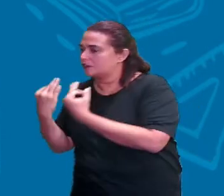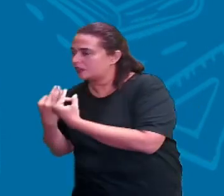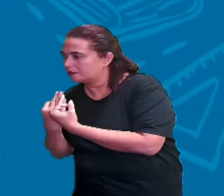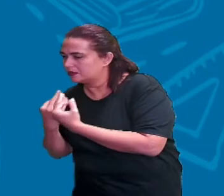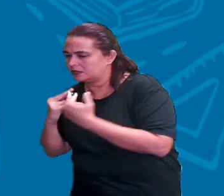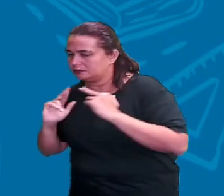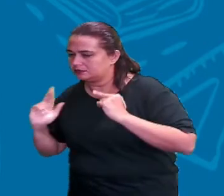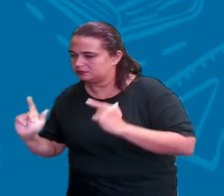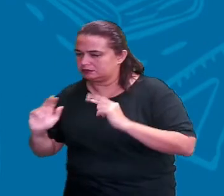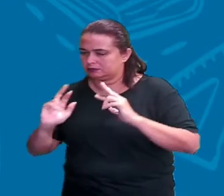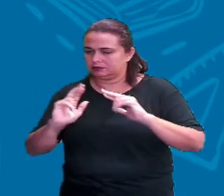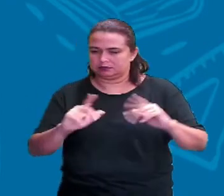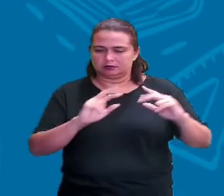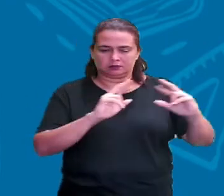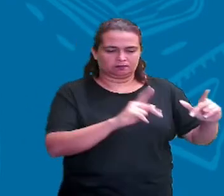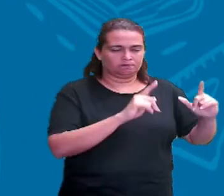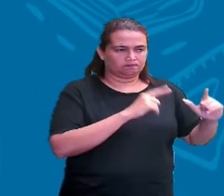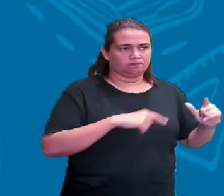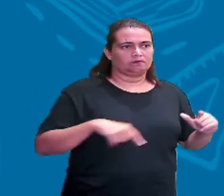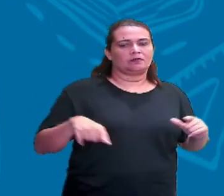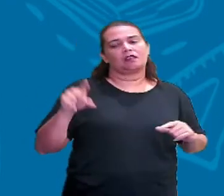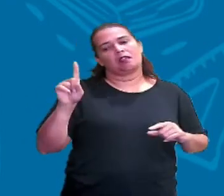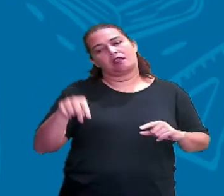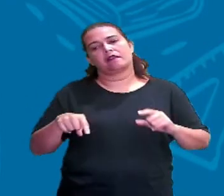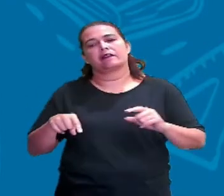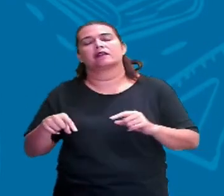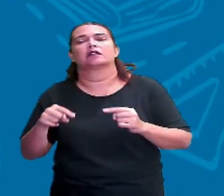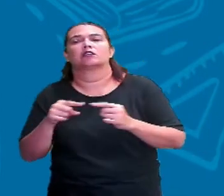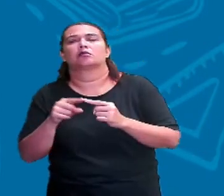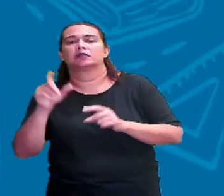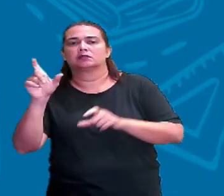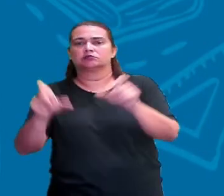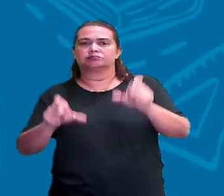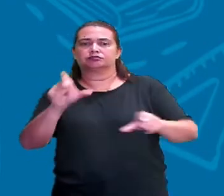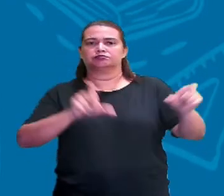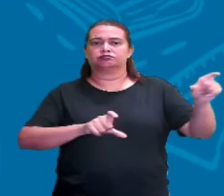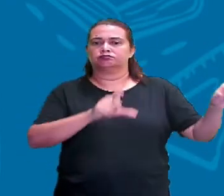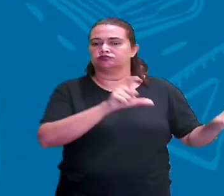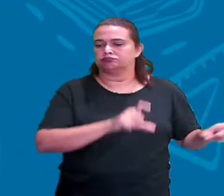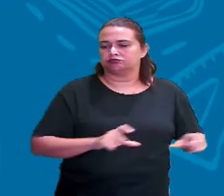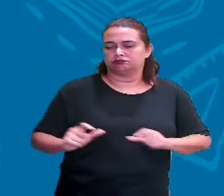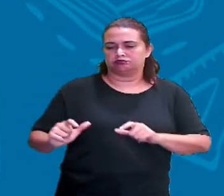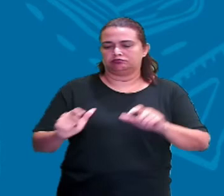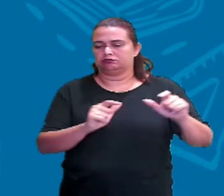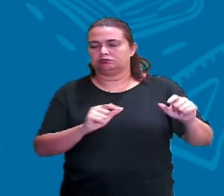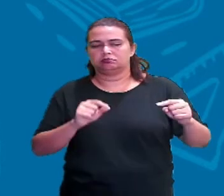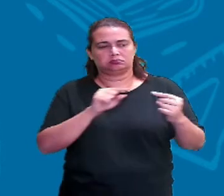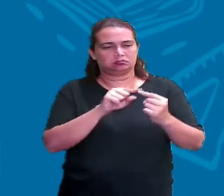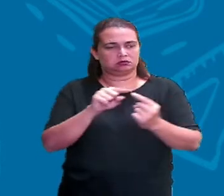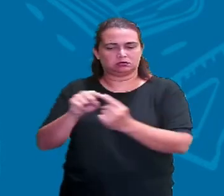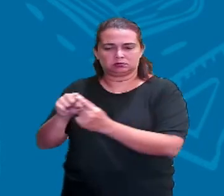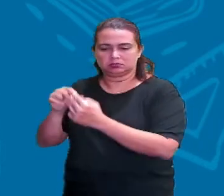interação social, levando-se em conta ambiente e expectativas dos interlocutores.